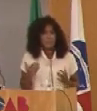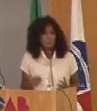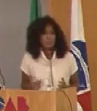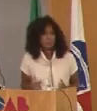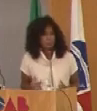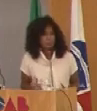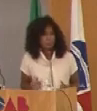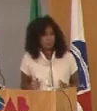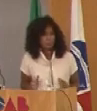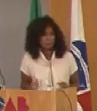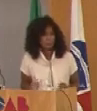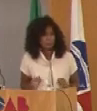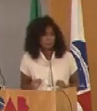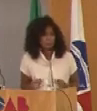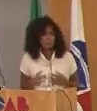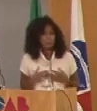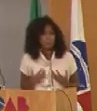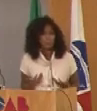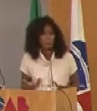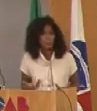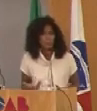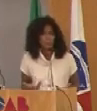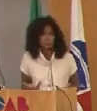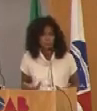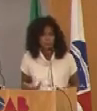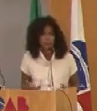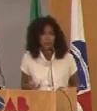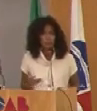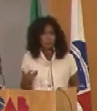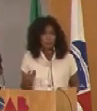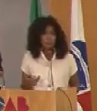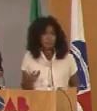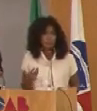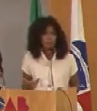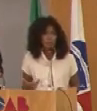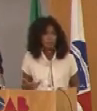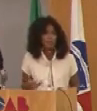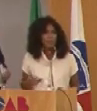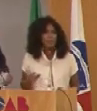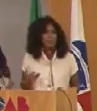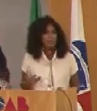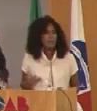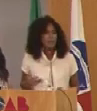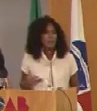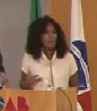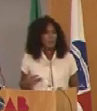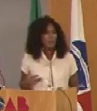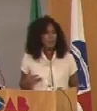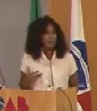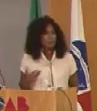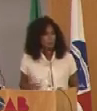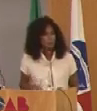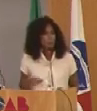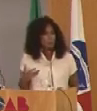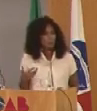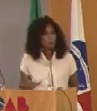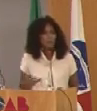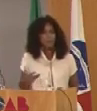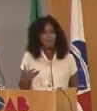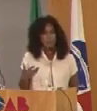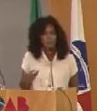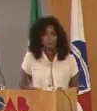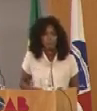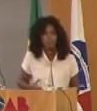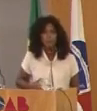Em especial os presos políticos do Brasil, e isso é uma declaração individual, preciso lembrar da luta de